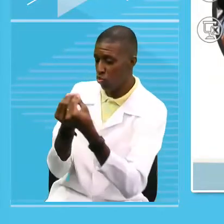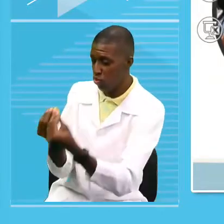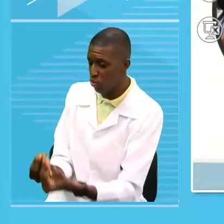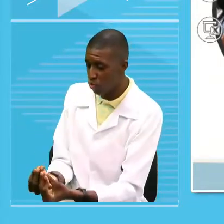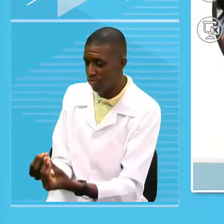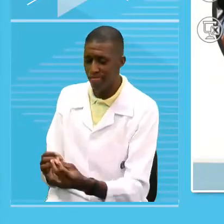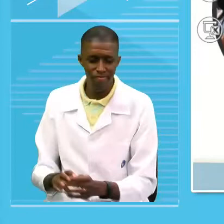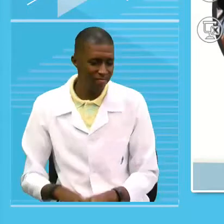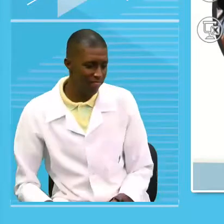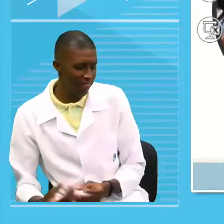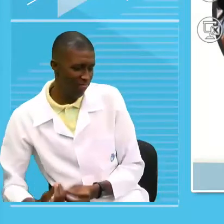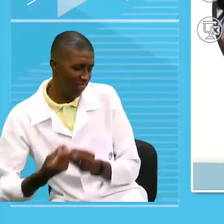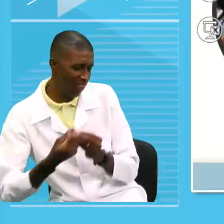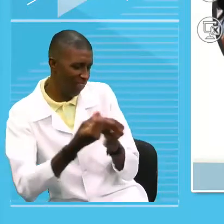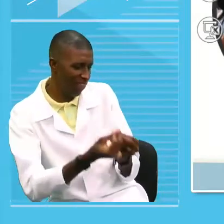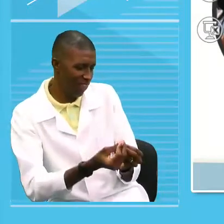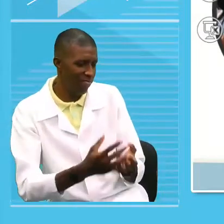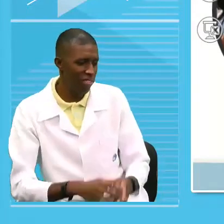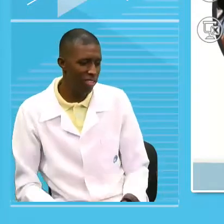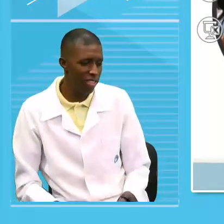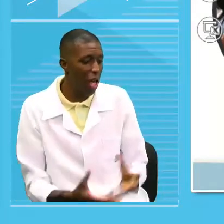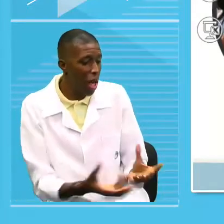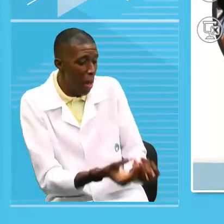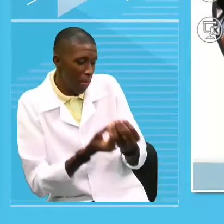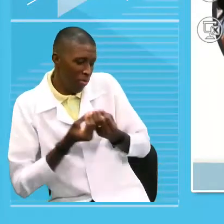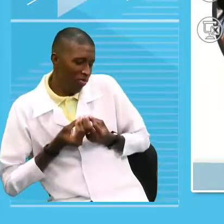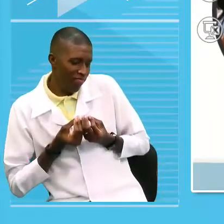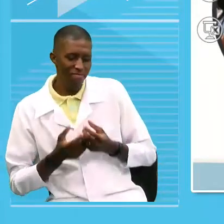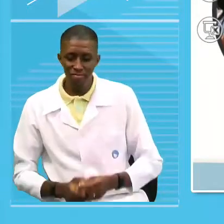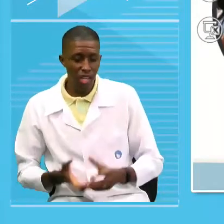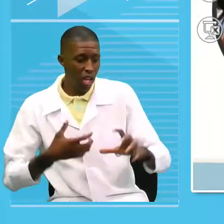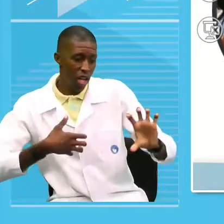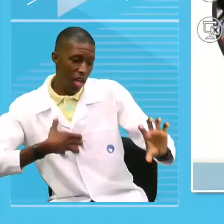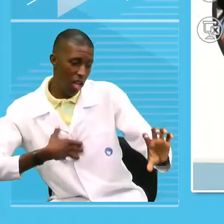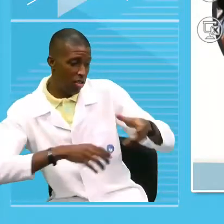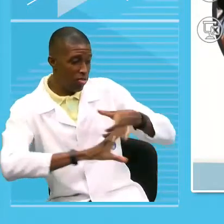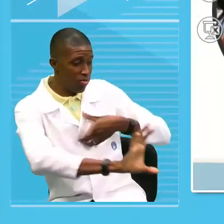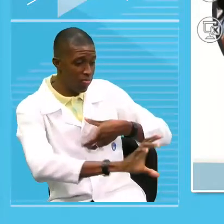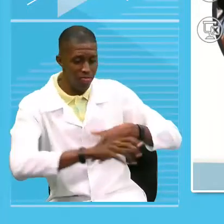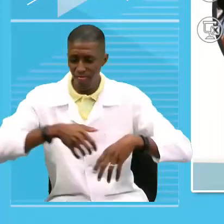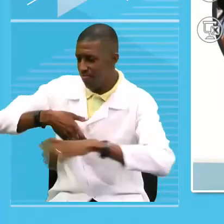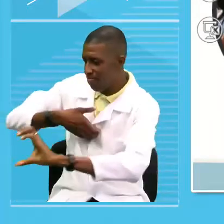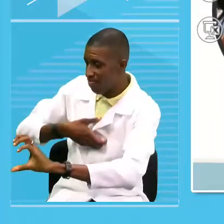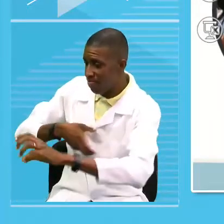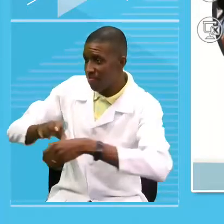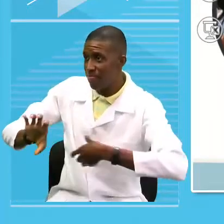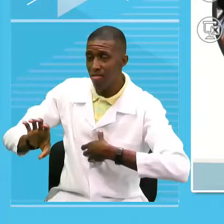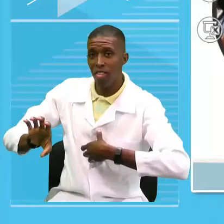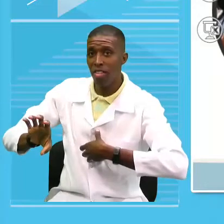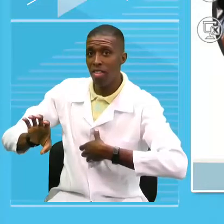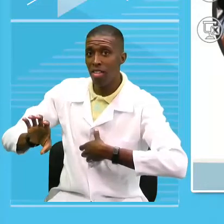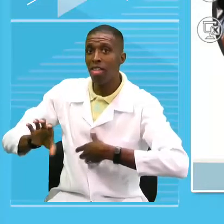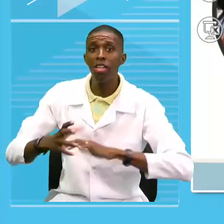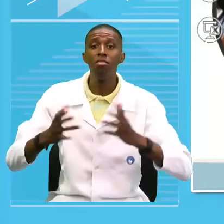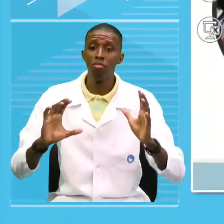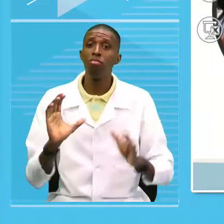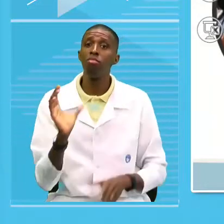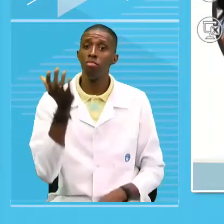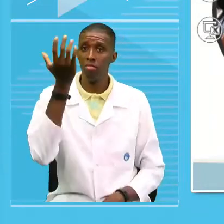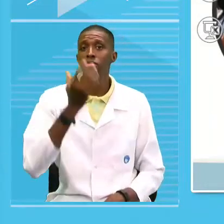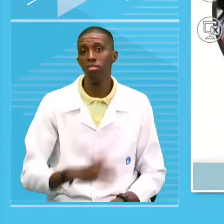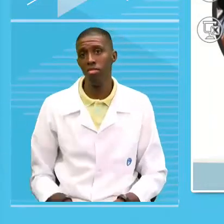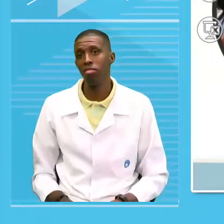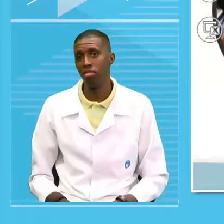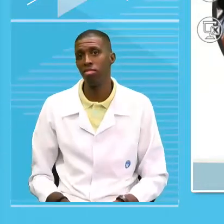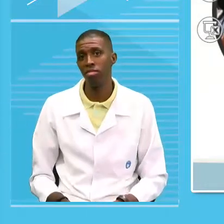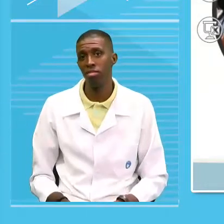lá o Ensino Infantil e a gente vai crescendo se desenvolvendo e percebendo que continuamos dividindo espaço